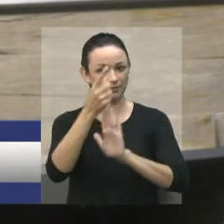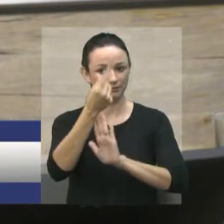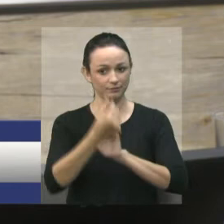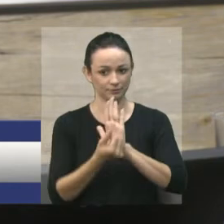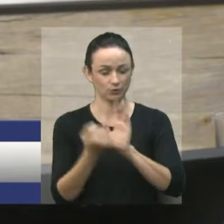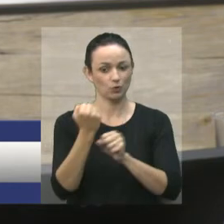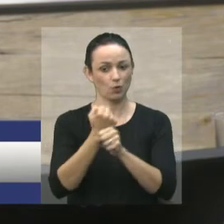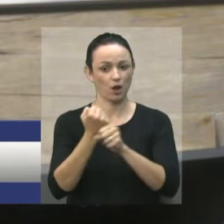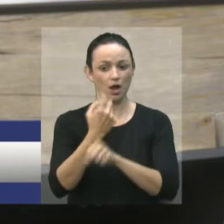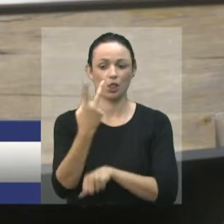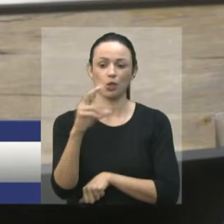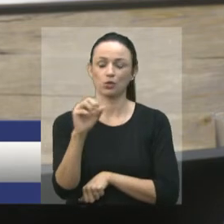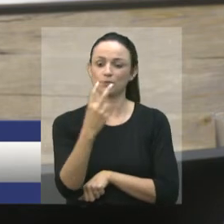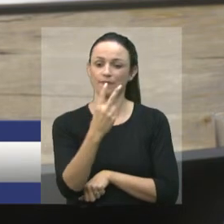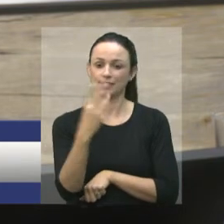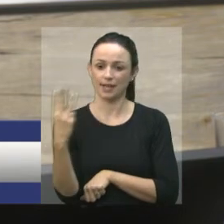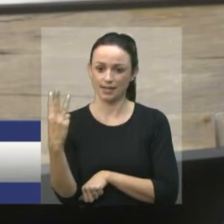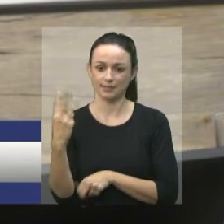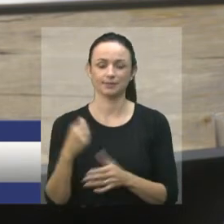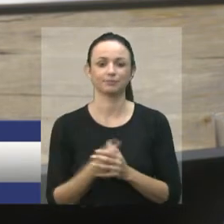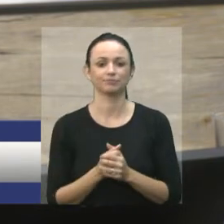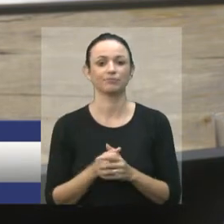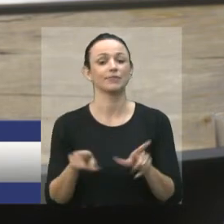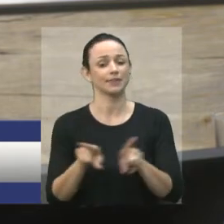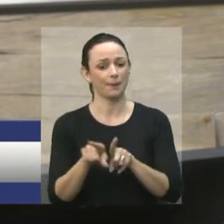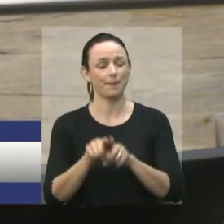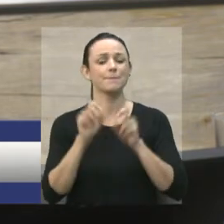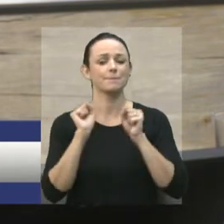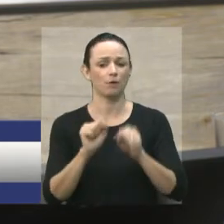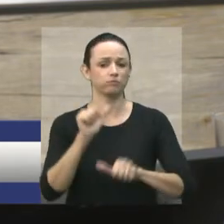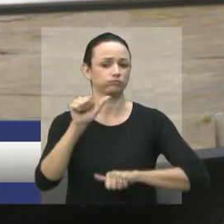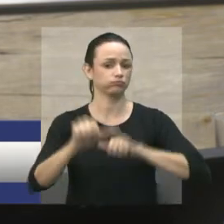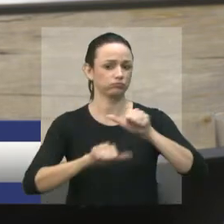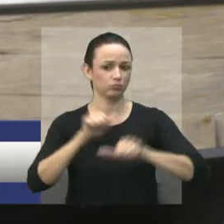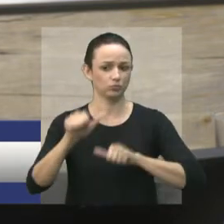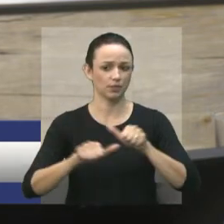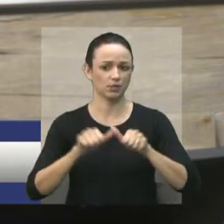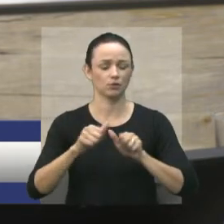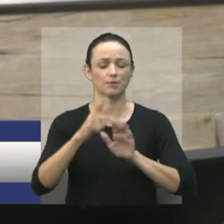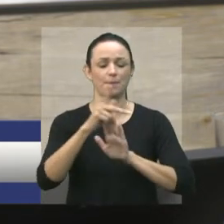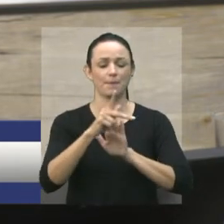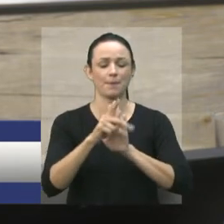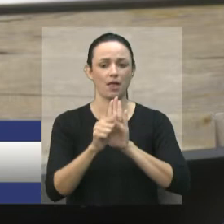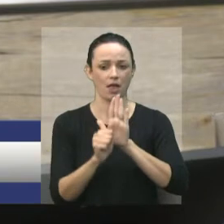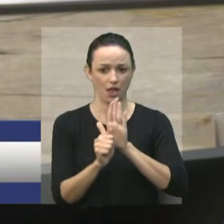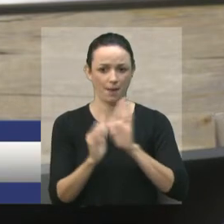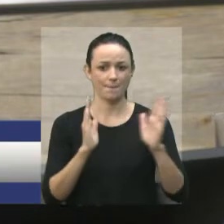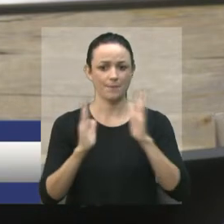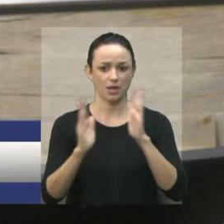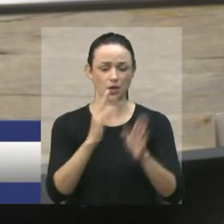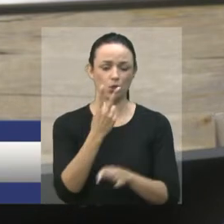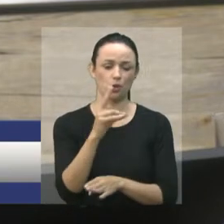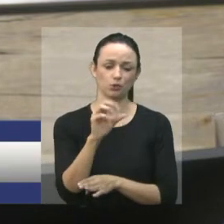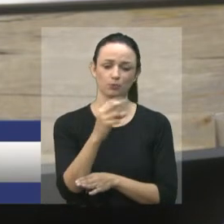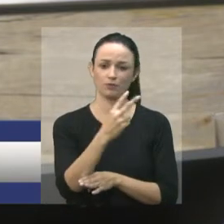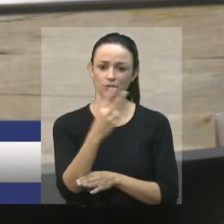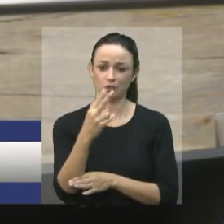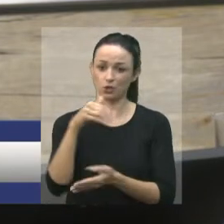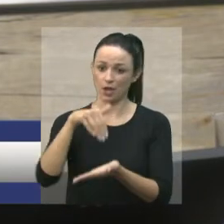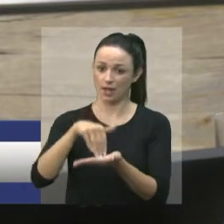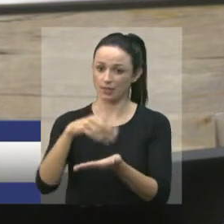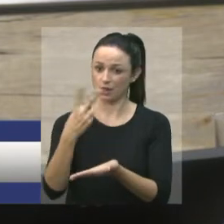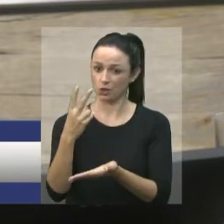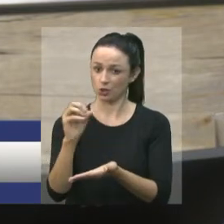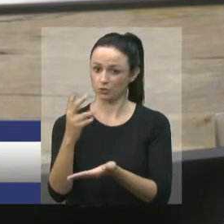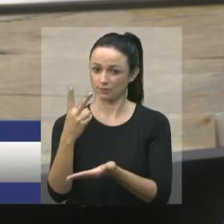o exercício financeiro de 2023, bem como promovidas as alterações no plano plurianual para o período de